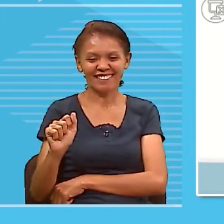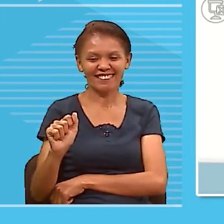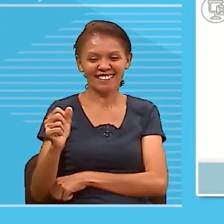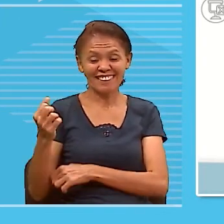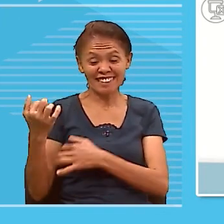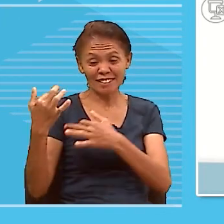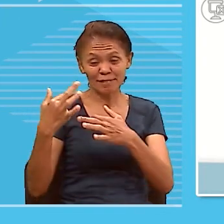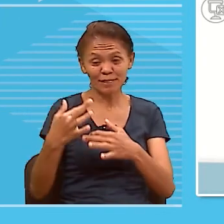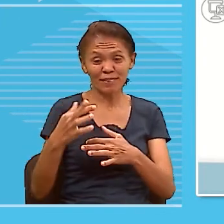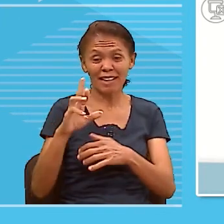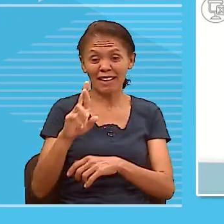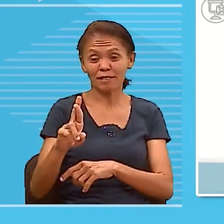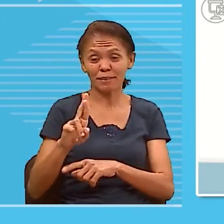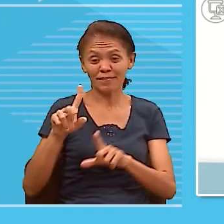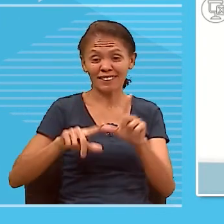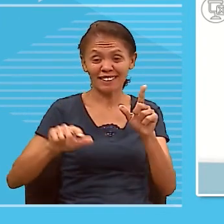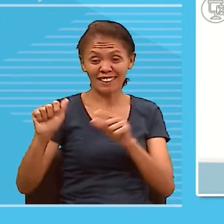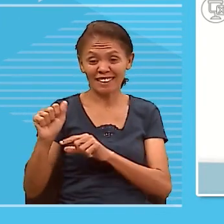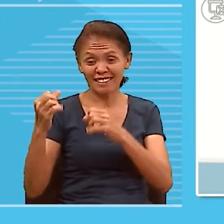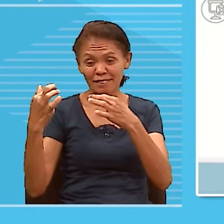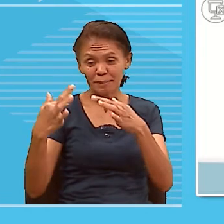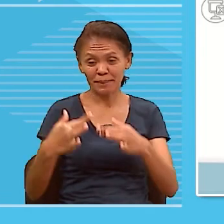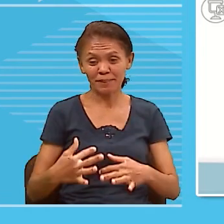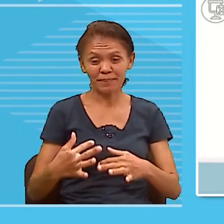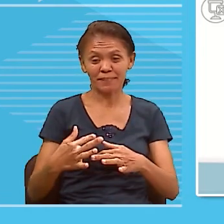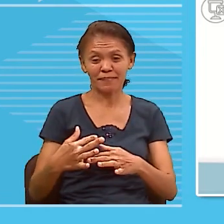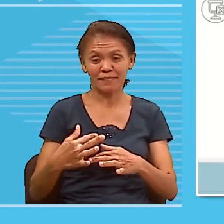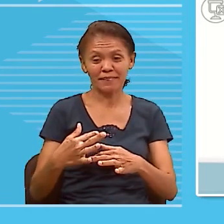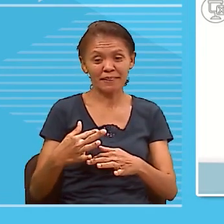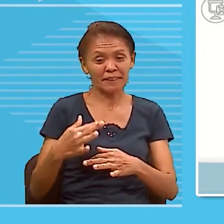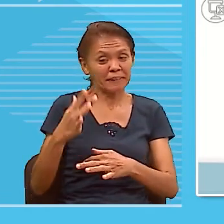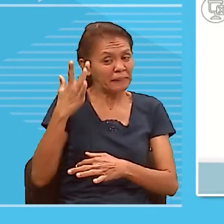bem o Paulo André colocou proporcional